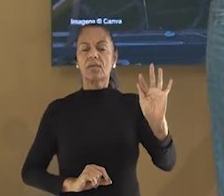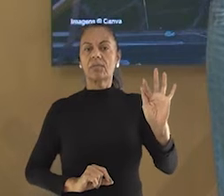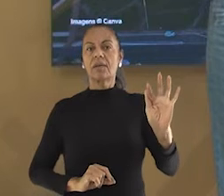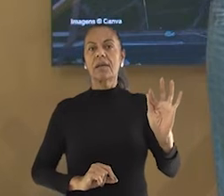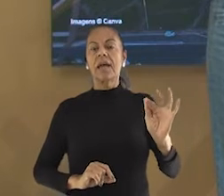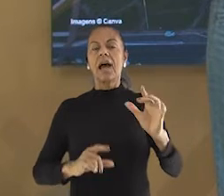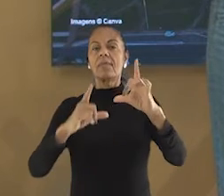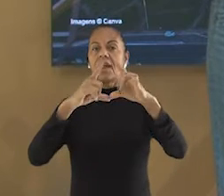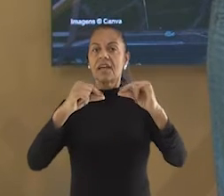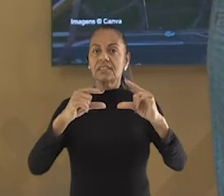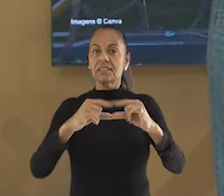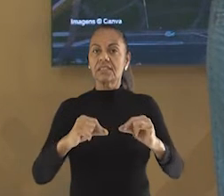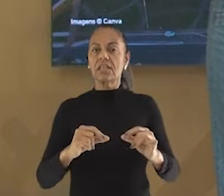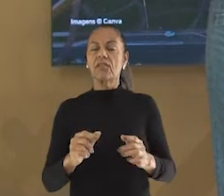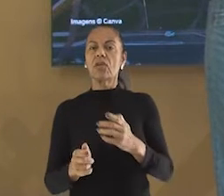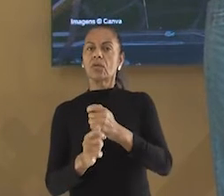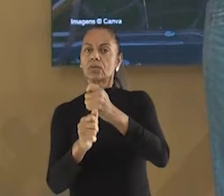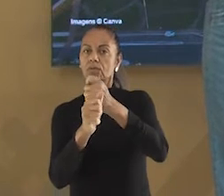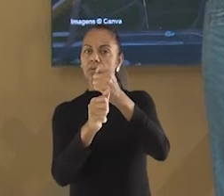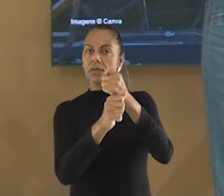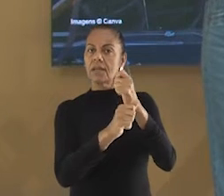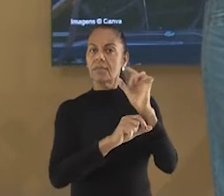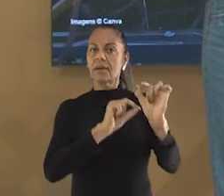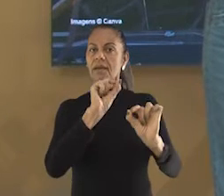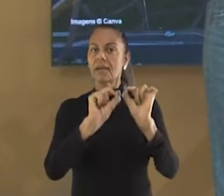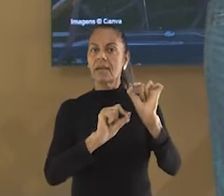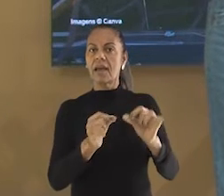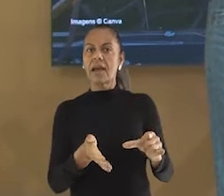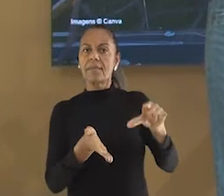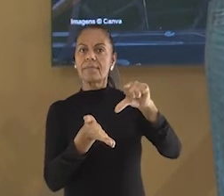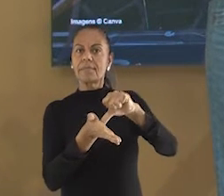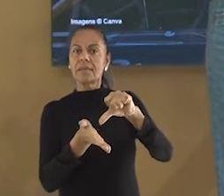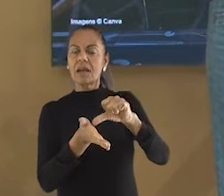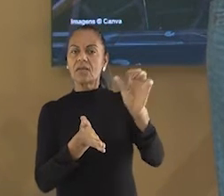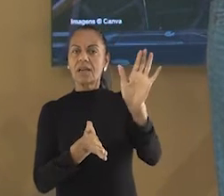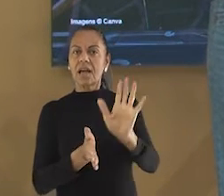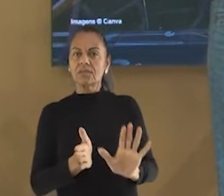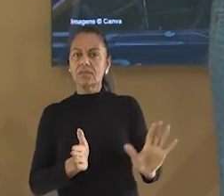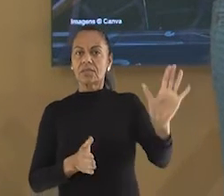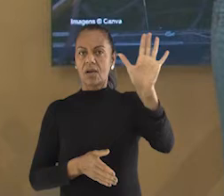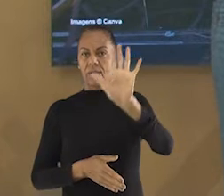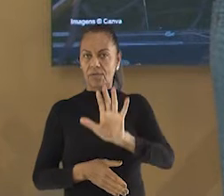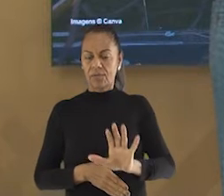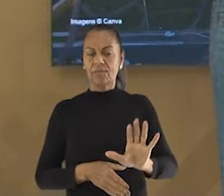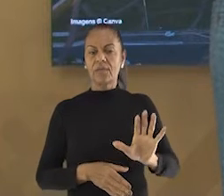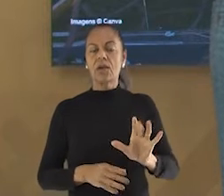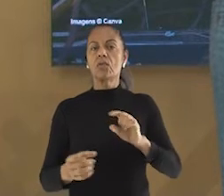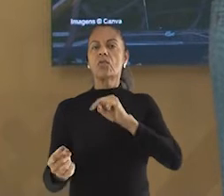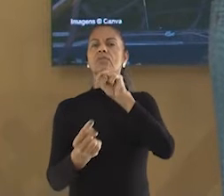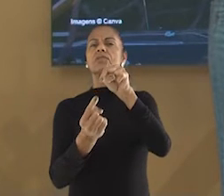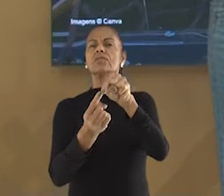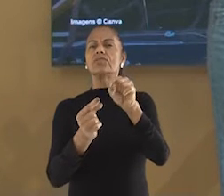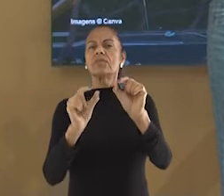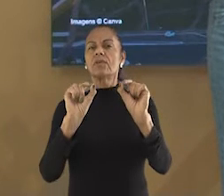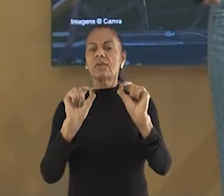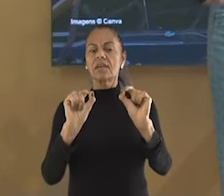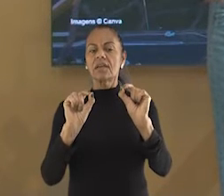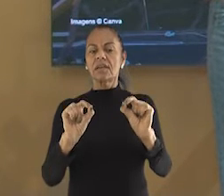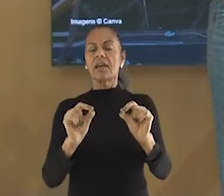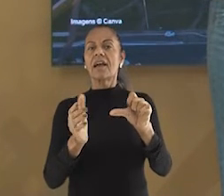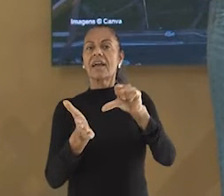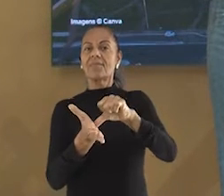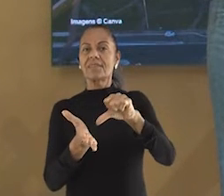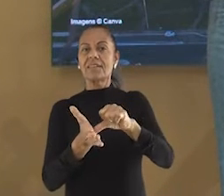a capital do nosso país. E Brasília foi projetada justamente para isso, para ser a capital